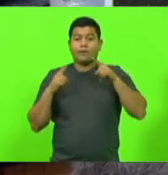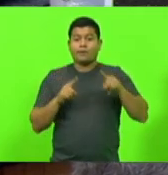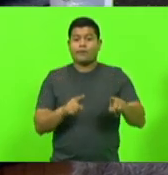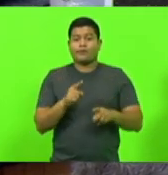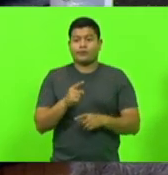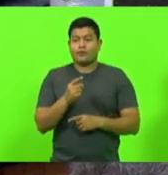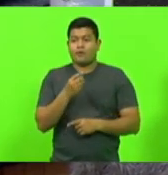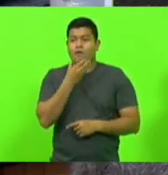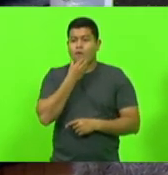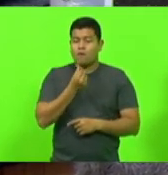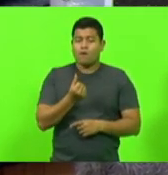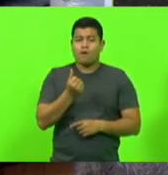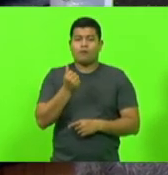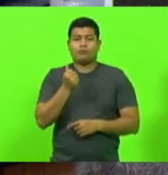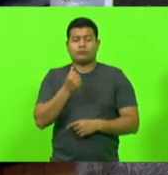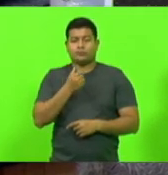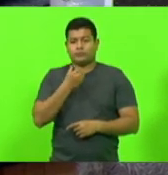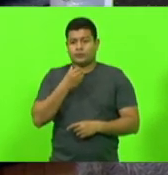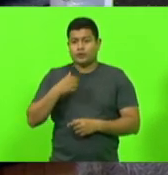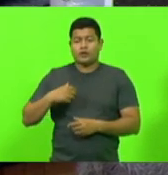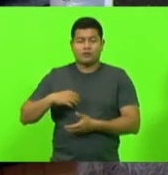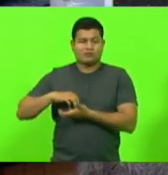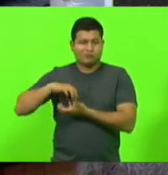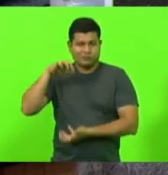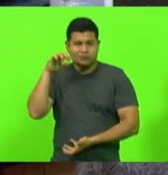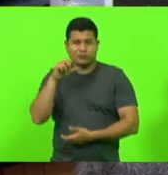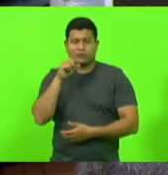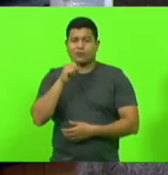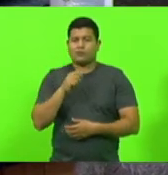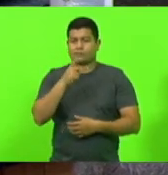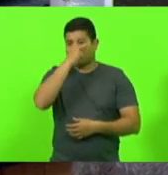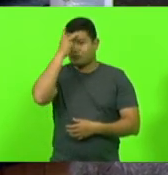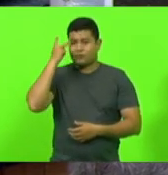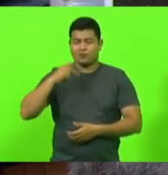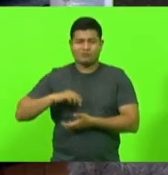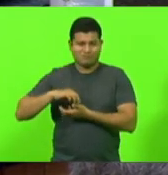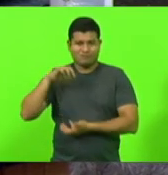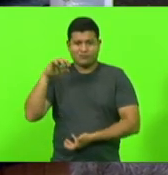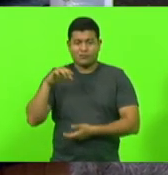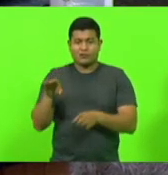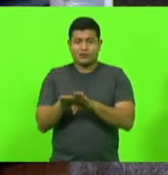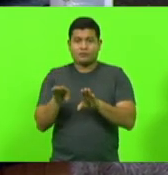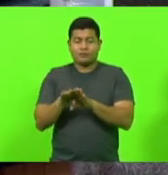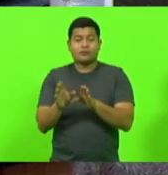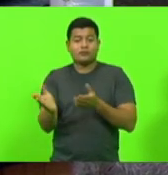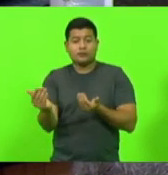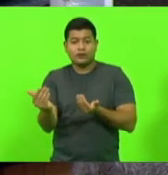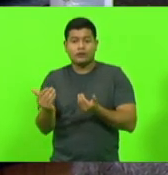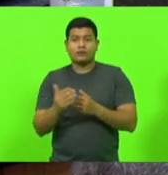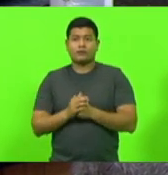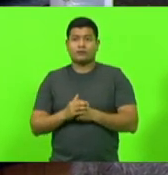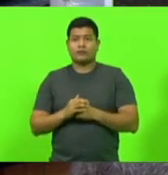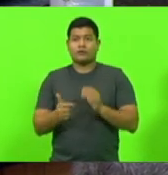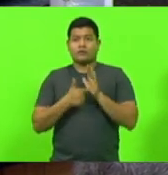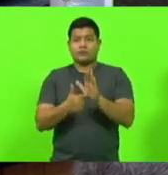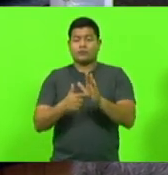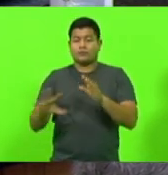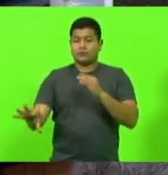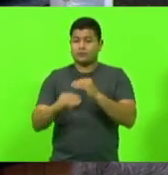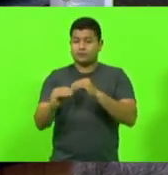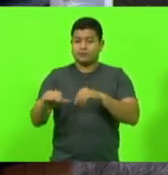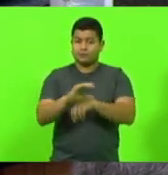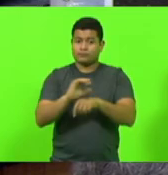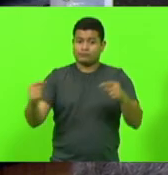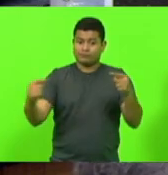aprendizes da situação de vulnerabilidade econômica também me incomodou um pouco. Tentei apresentar essas emendas, que são totalmente constitucionais, e elas foram duas